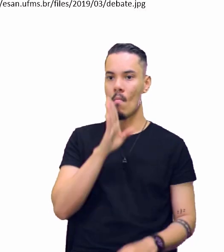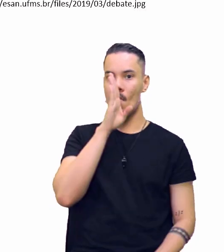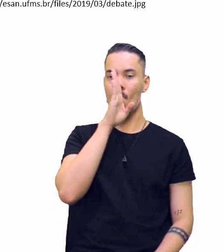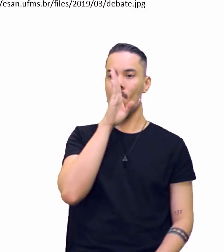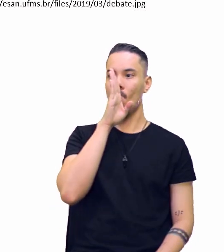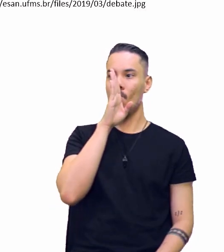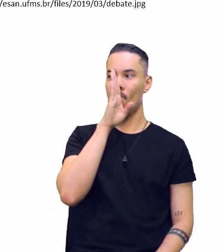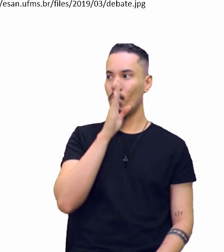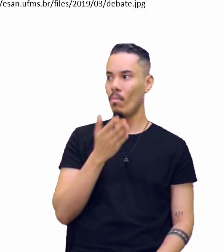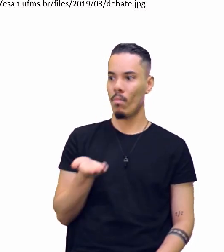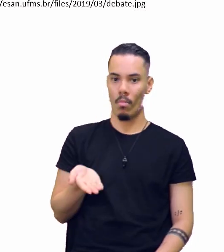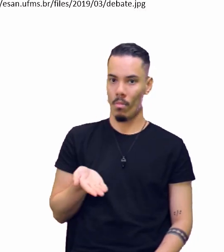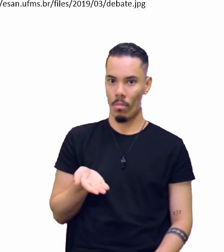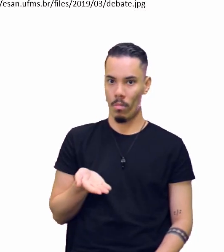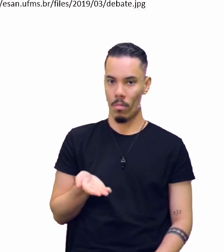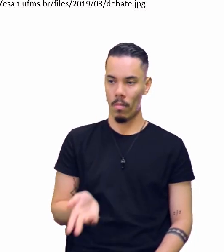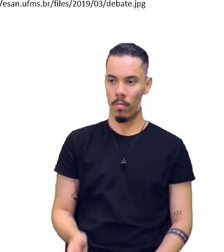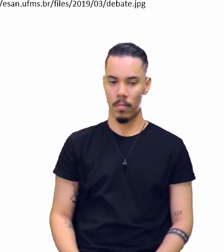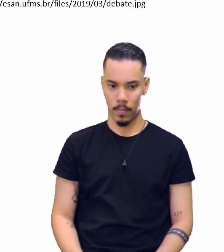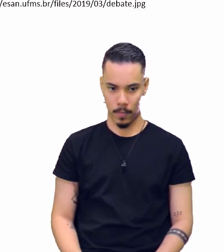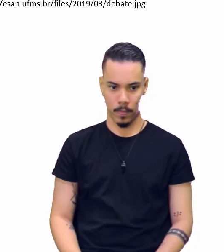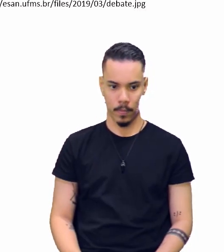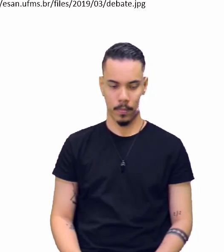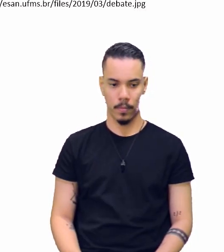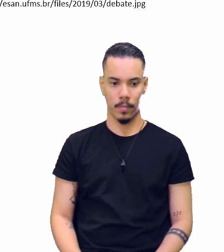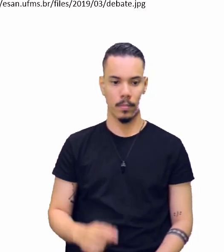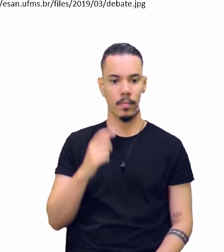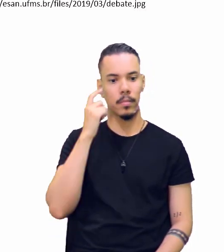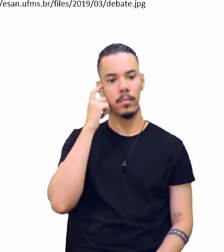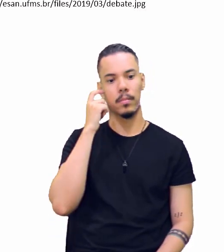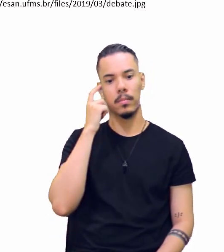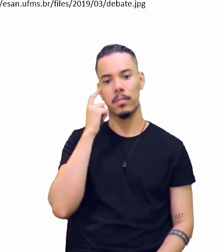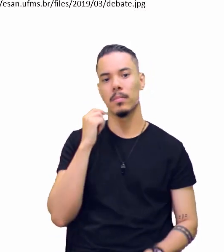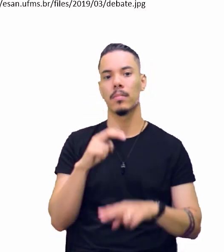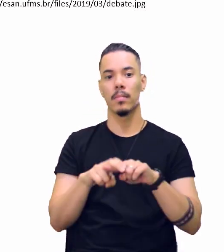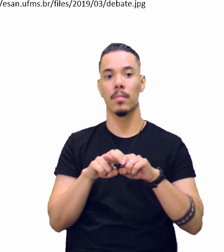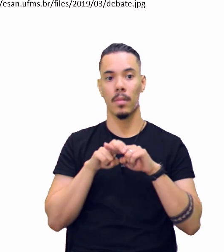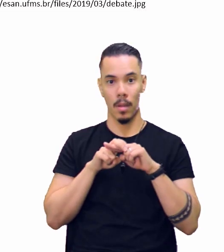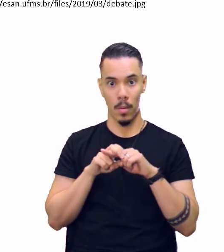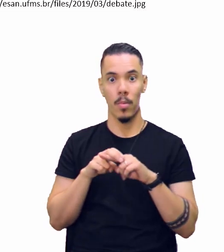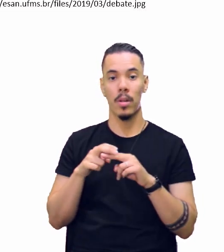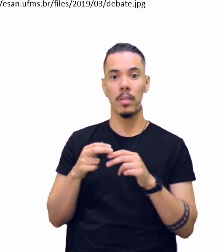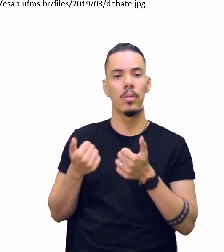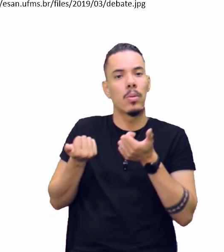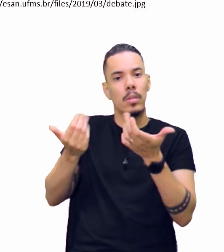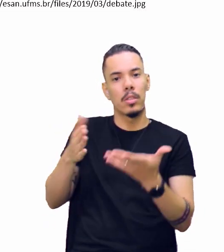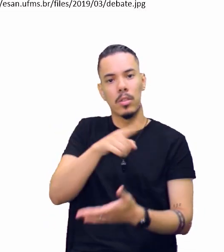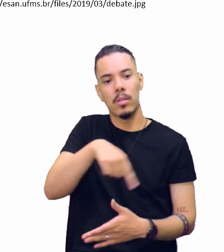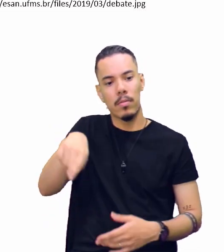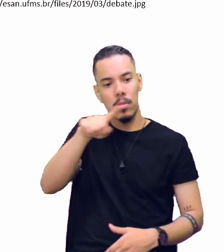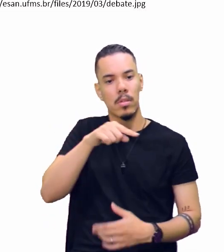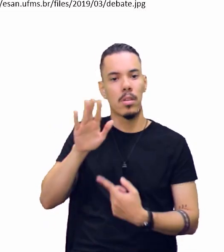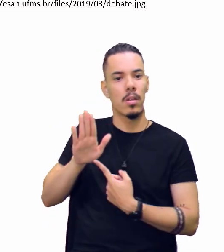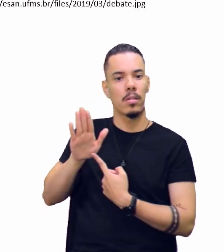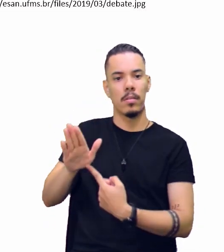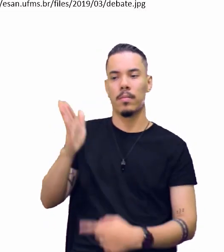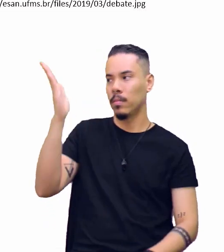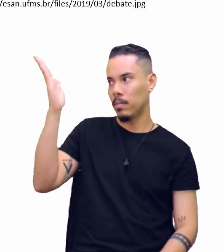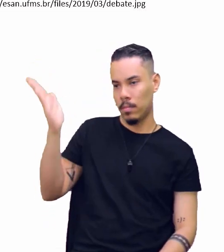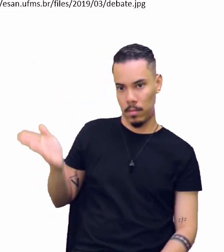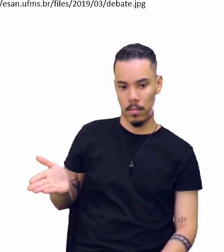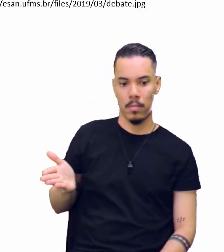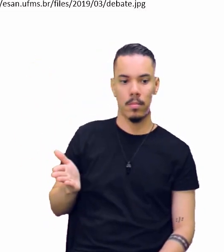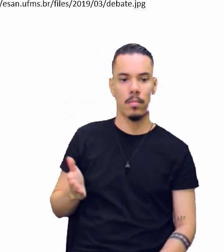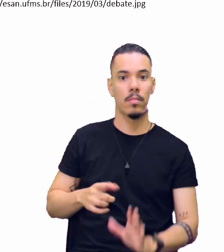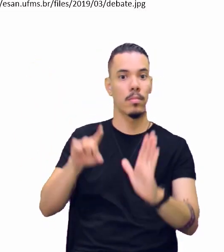Né? Então, vamos ver, você vai pesquisar mais. Eu estou deixando aqui para vocês esses